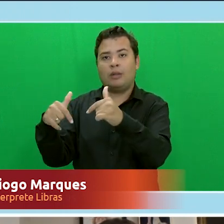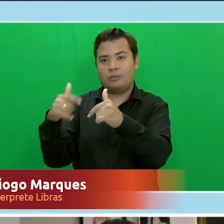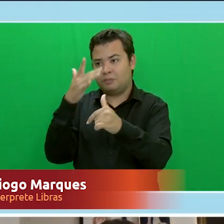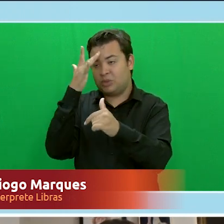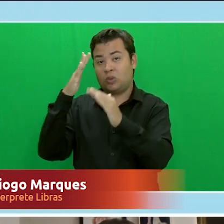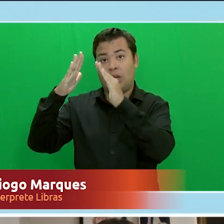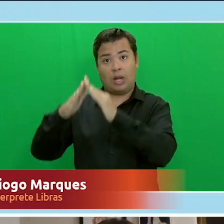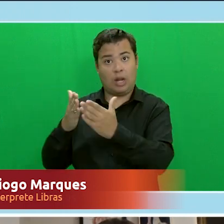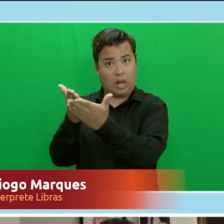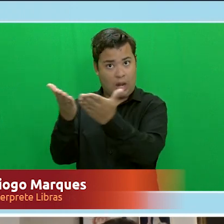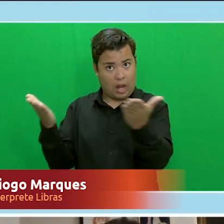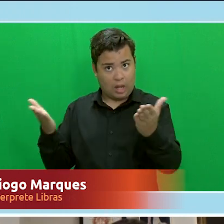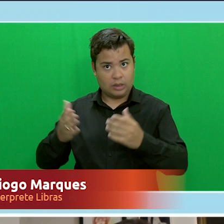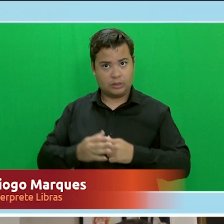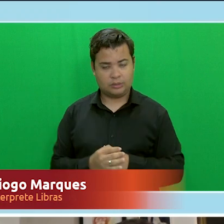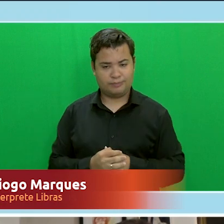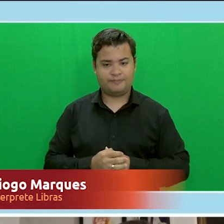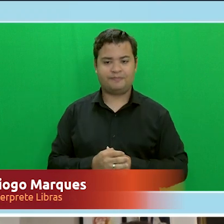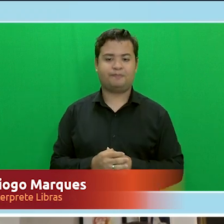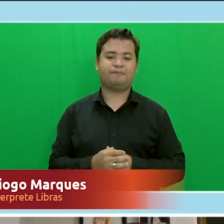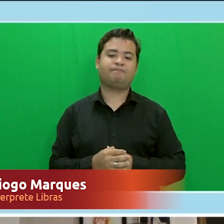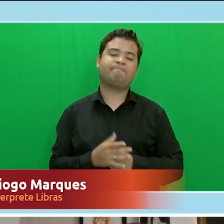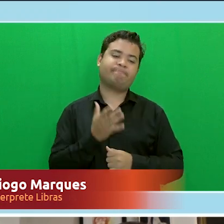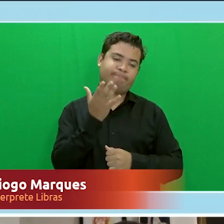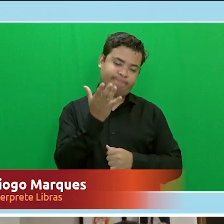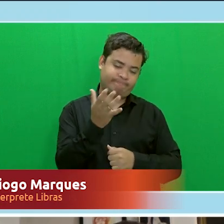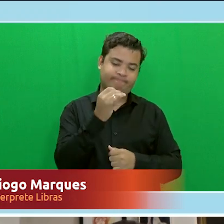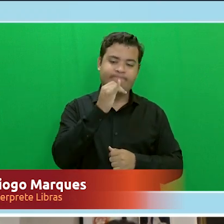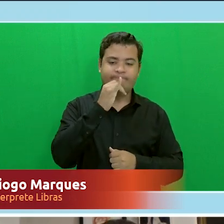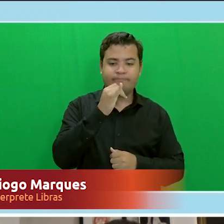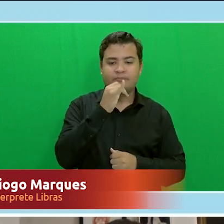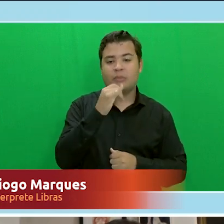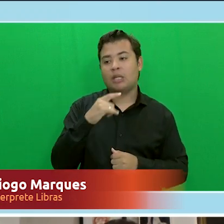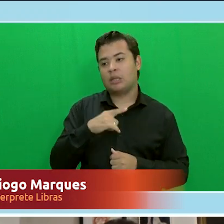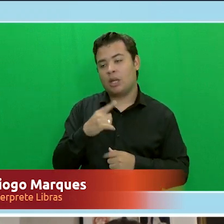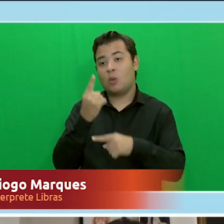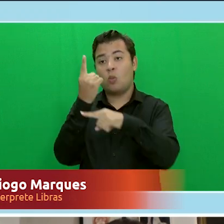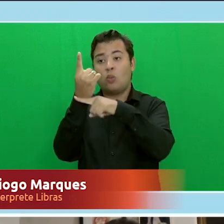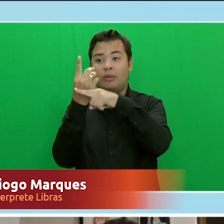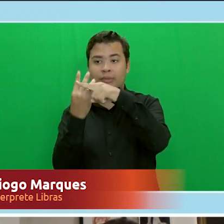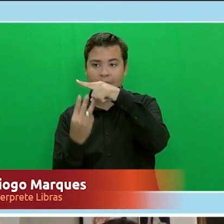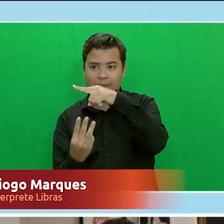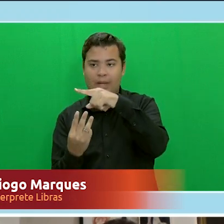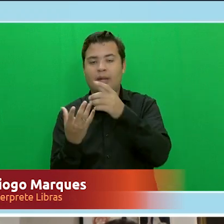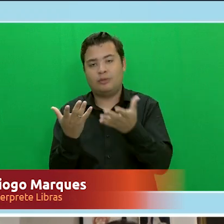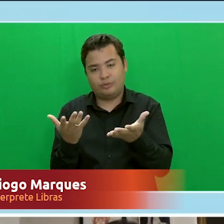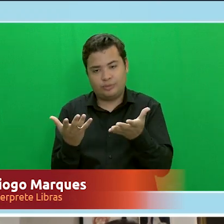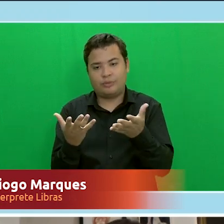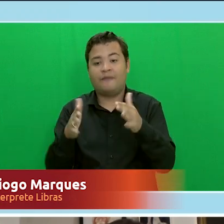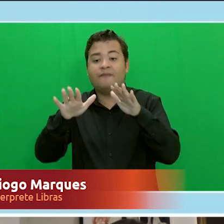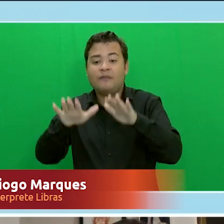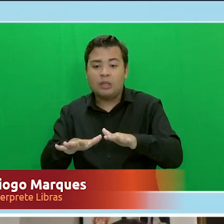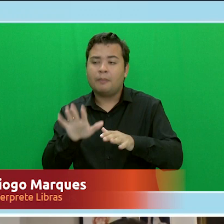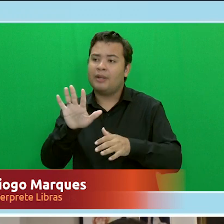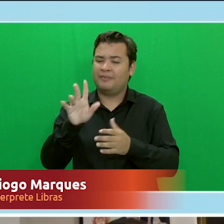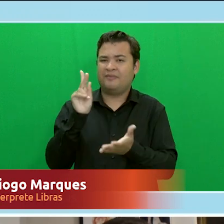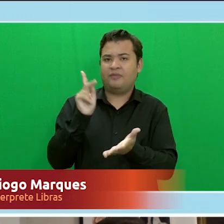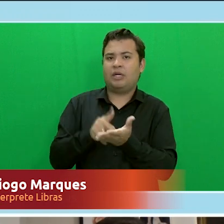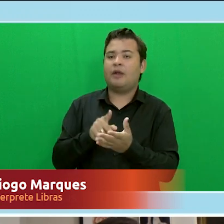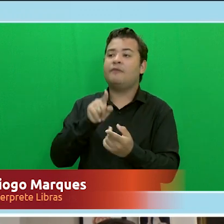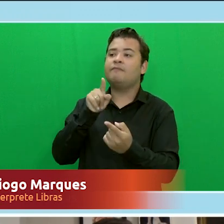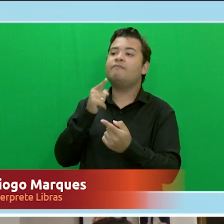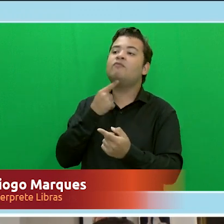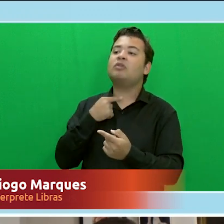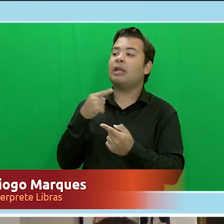trabalhadora, na verdade, você pega assim, 1/3 fica... eles queriam que todos